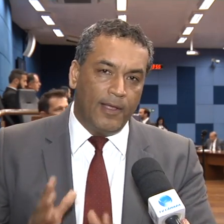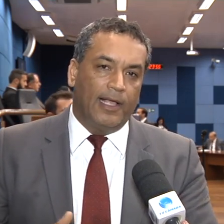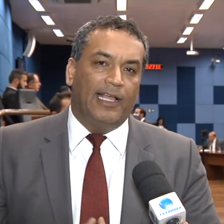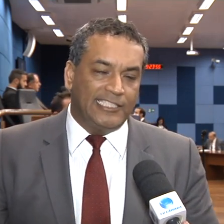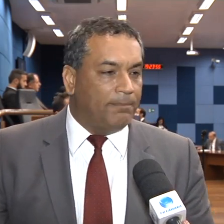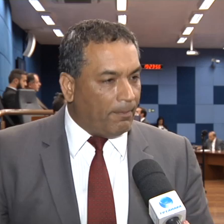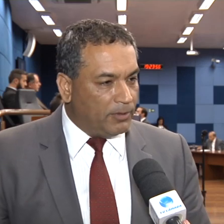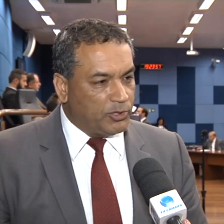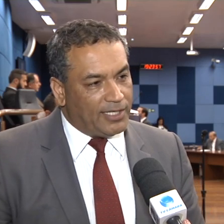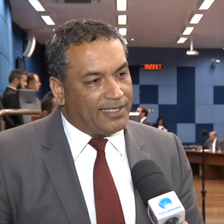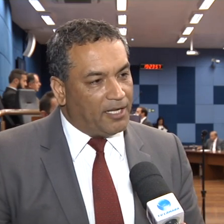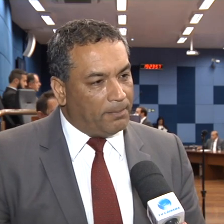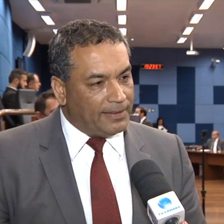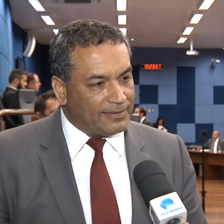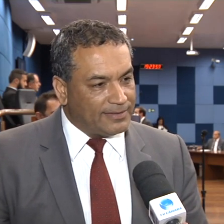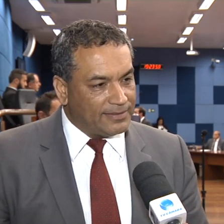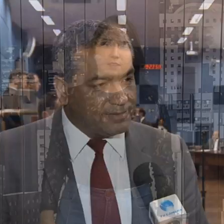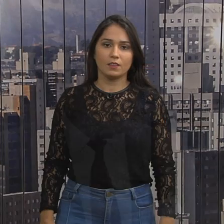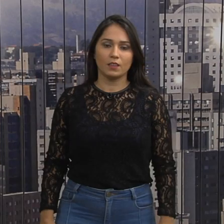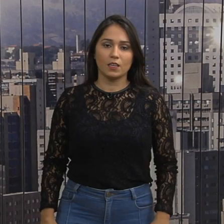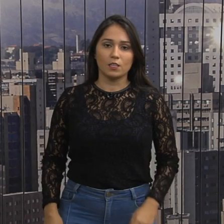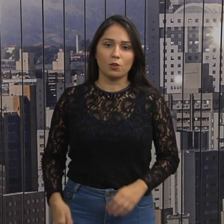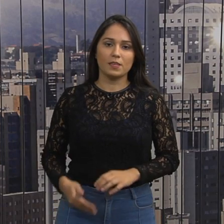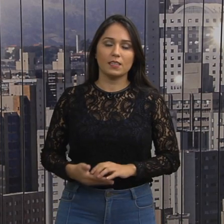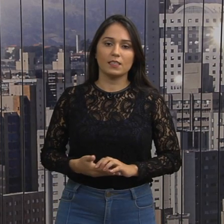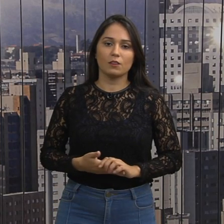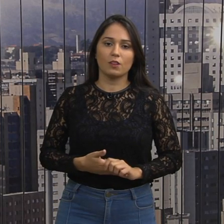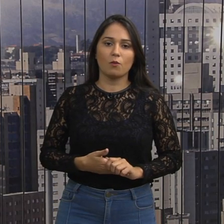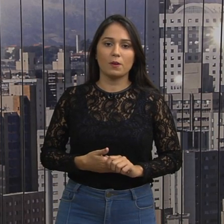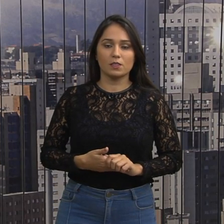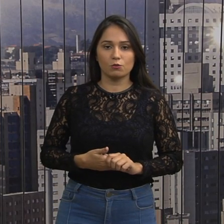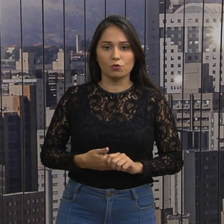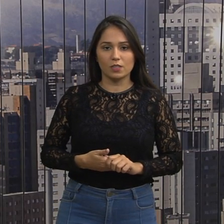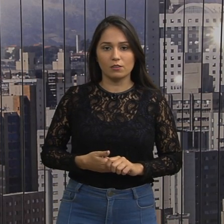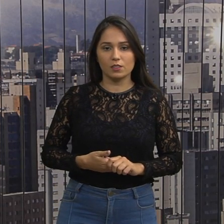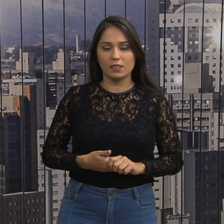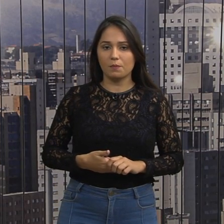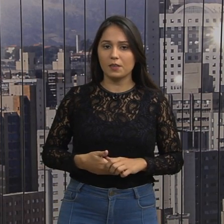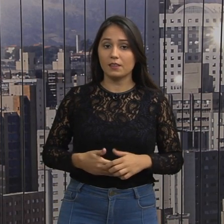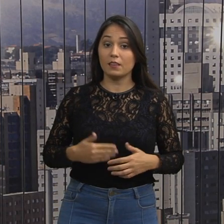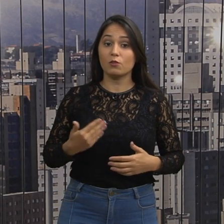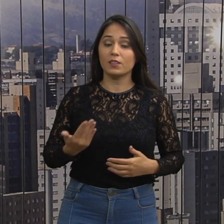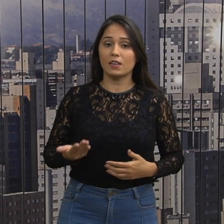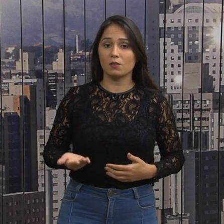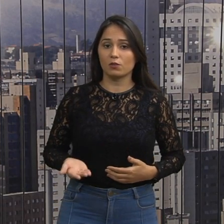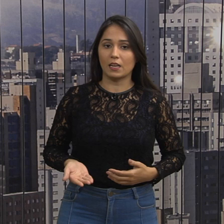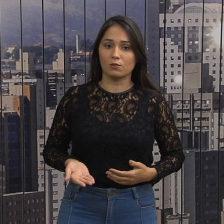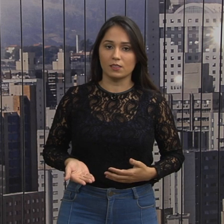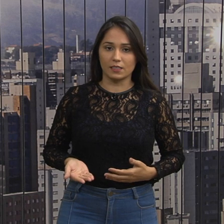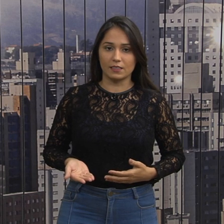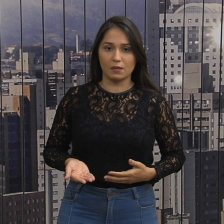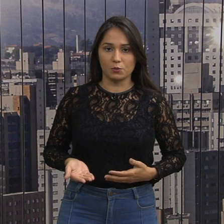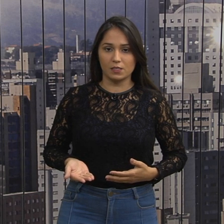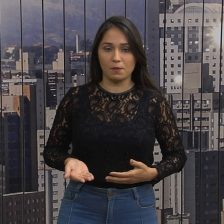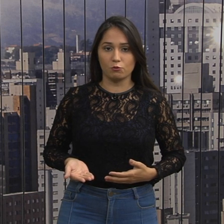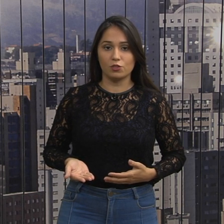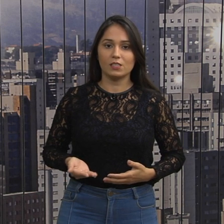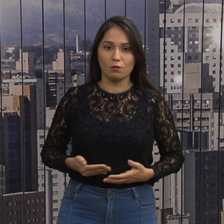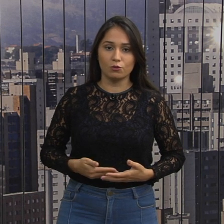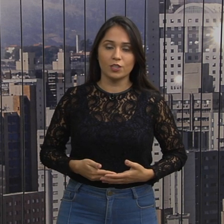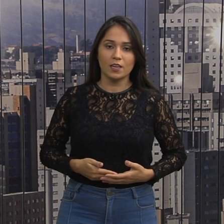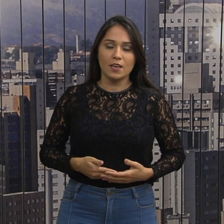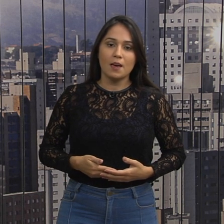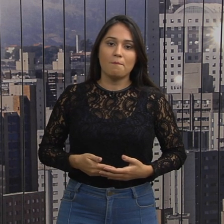possível, esse equipamento chega aqui em Campinas. E sobre essa questão da UPA São José, nossa equipe tentou entrar em contato com a Secretaria Municipal